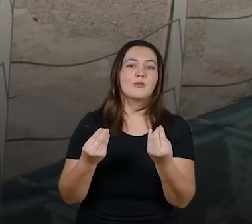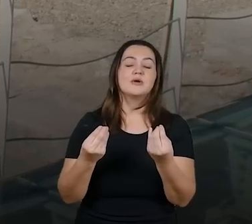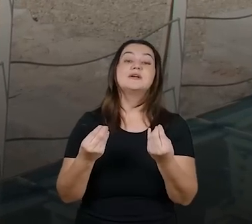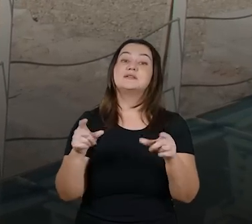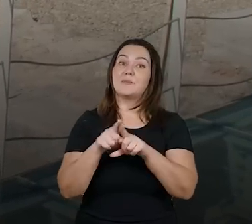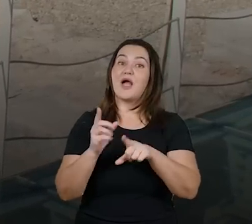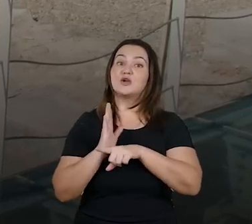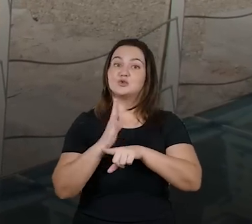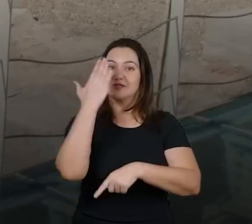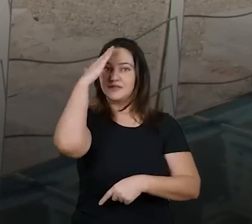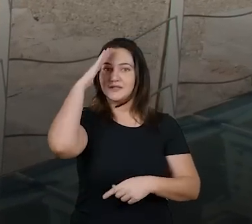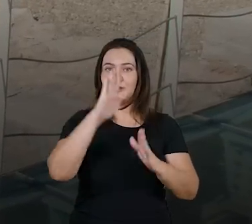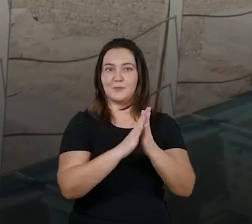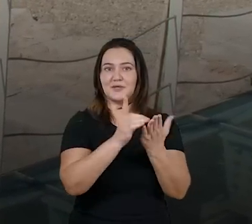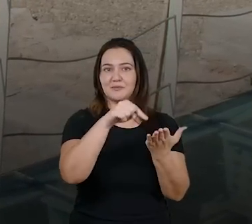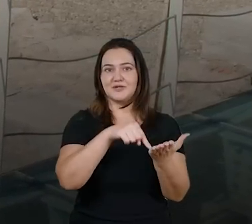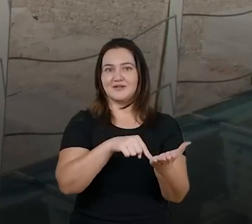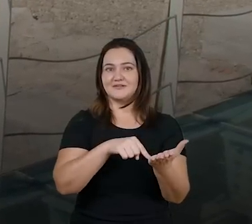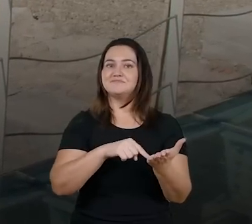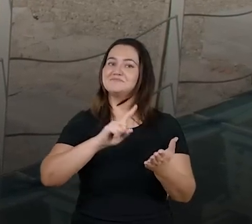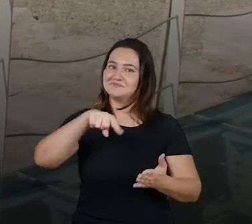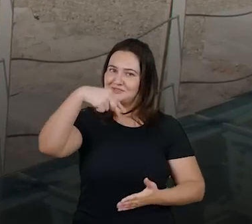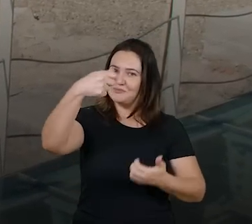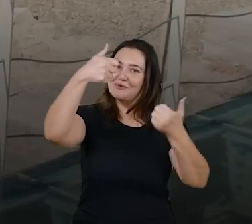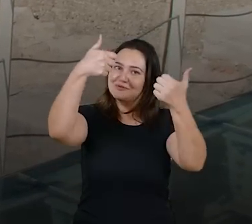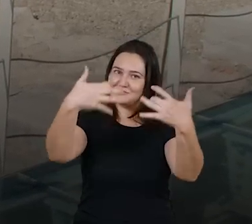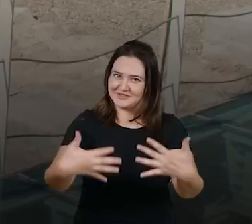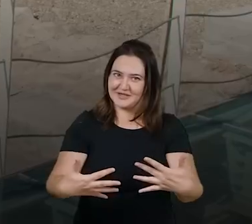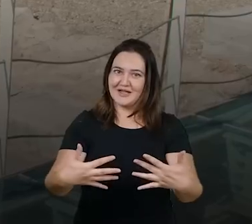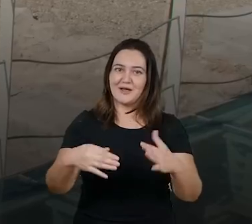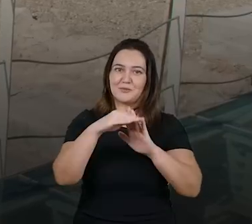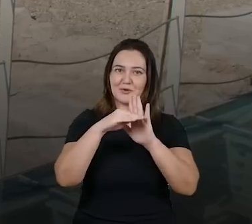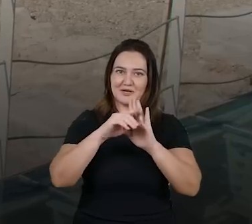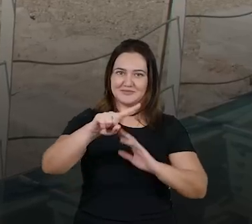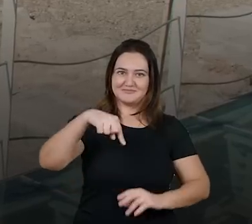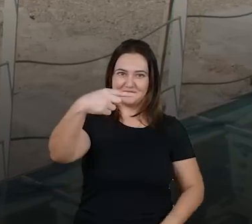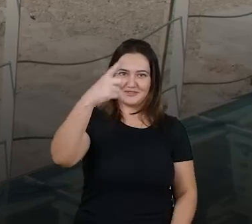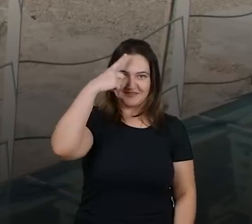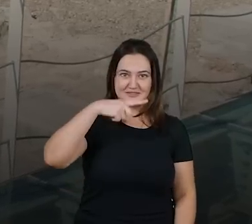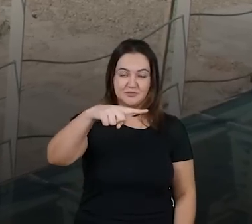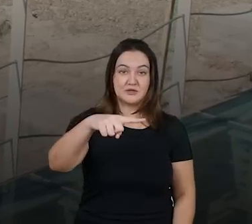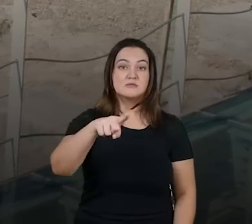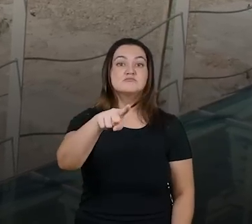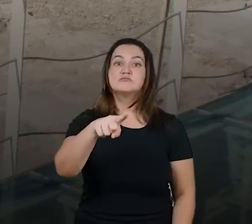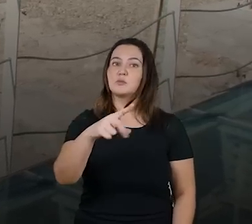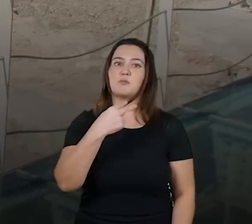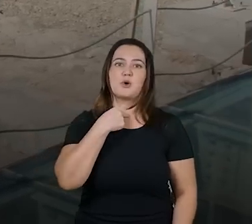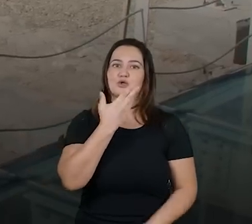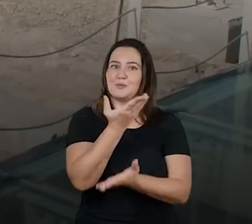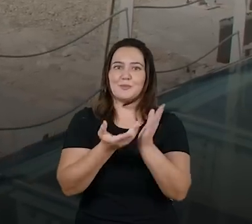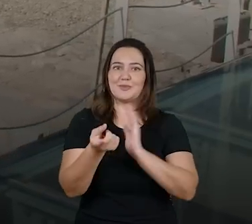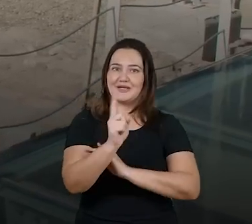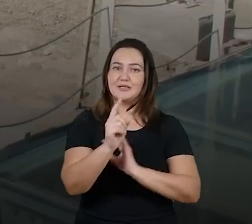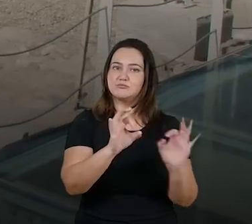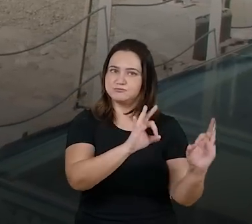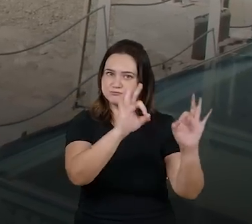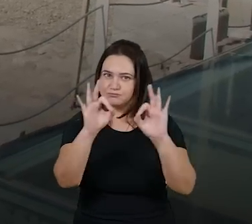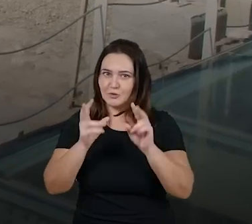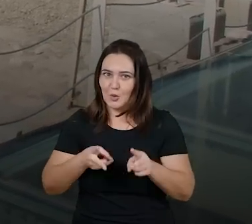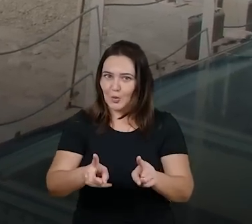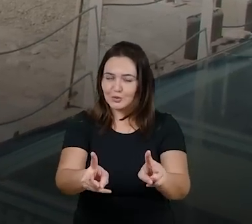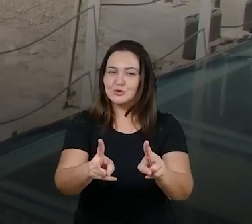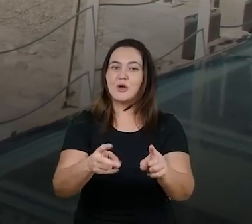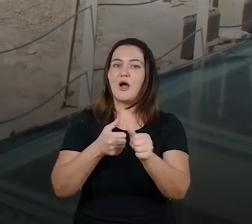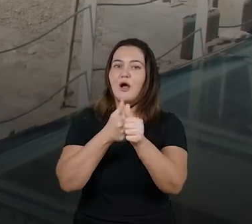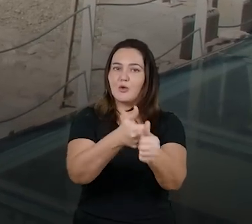a própria Bíblia Sagrada? Bom, esses assuntos eu vou deixar para o programa da semana que vem. Então não perca a continuação desse assunto,